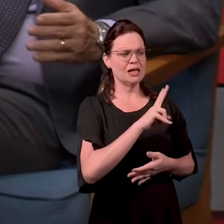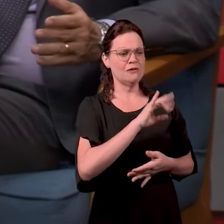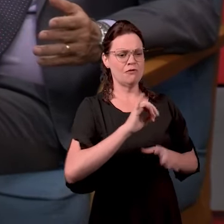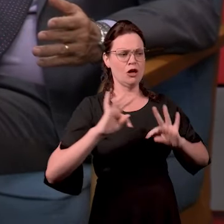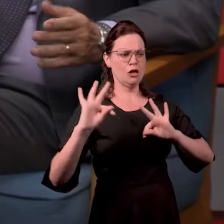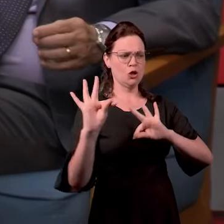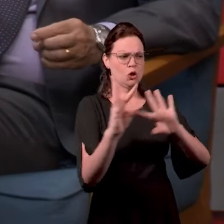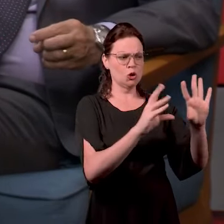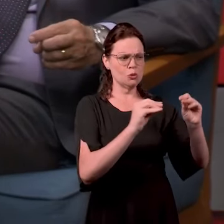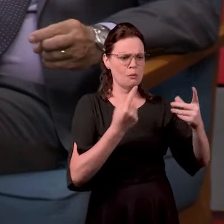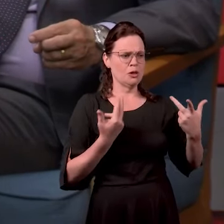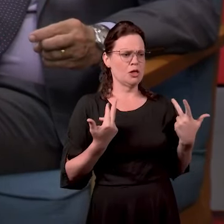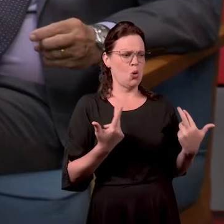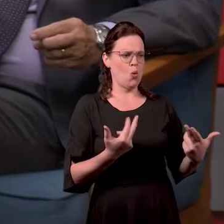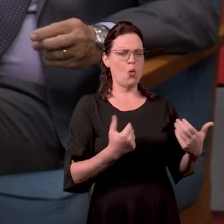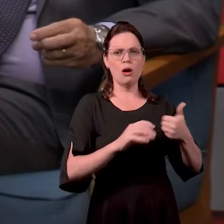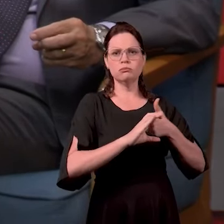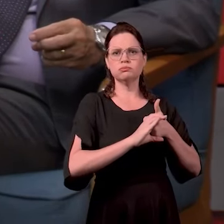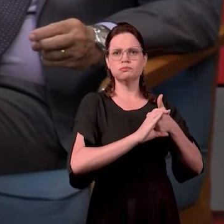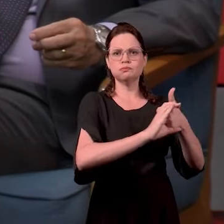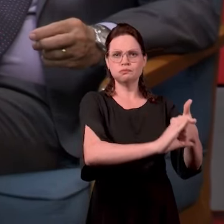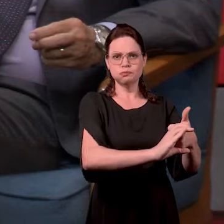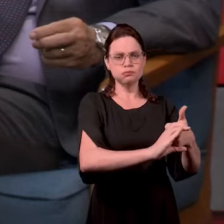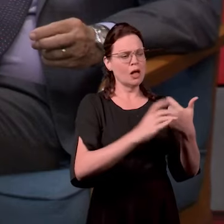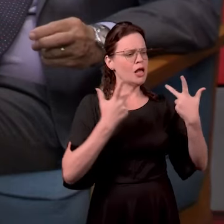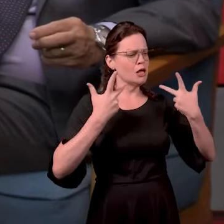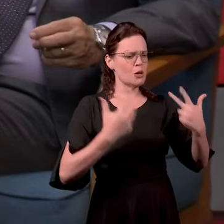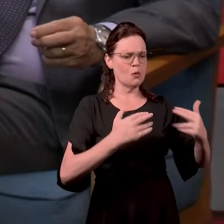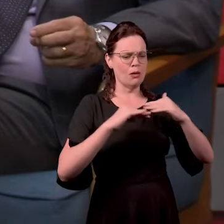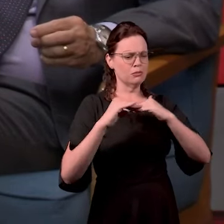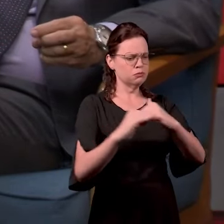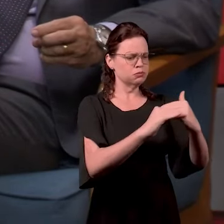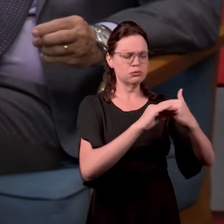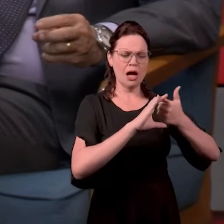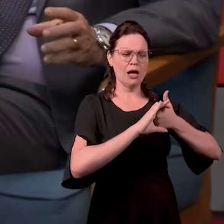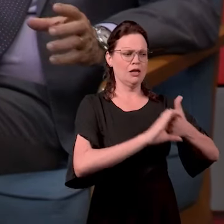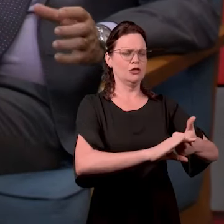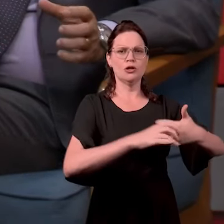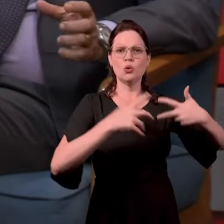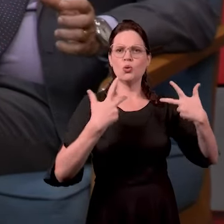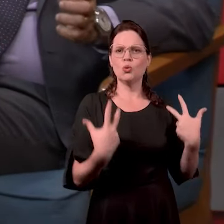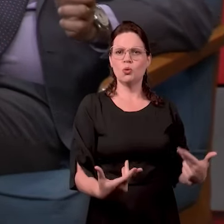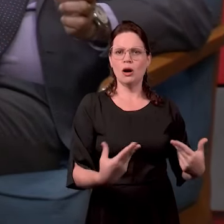ele torna o cristianismo a religião oficial do Império Romano.